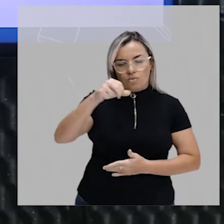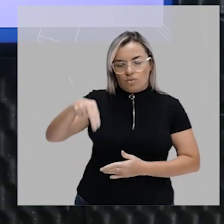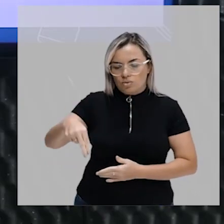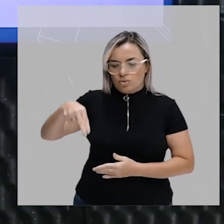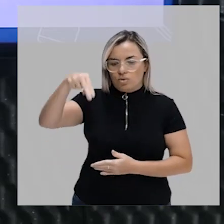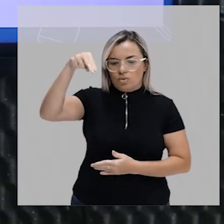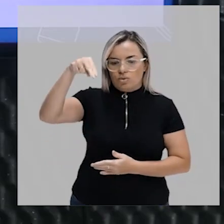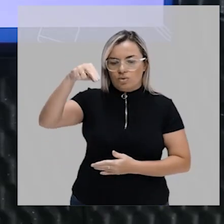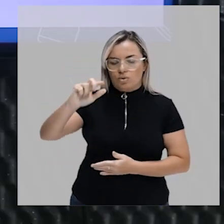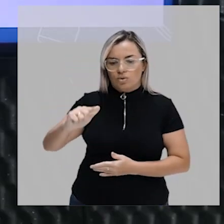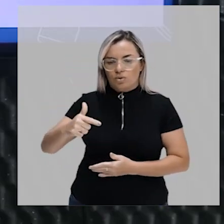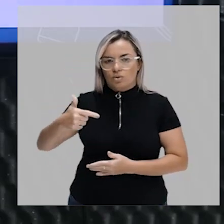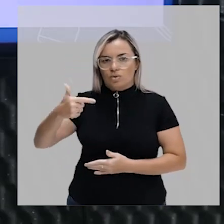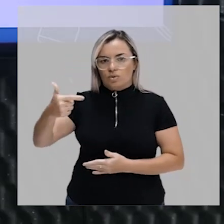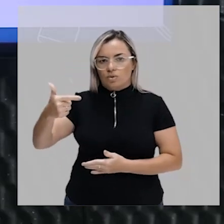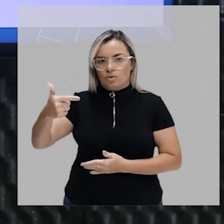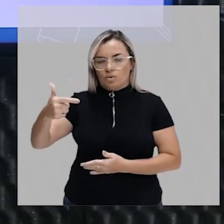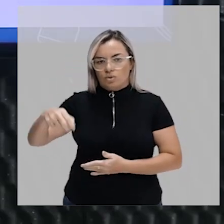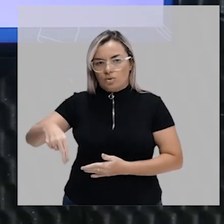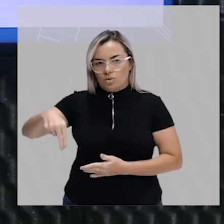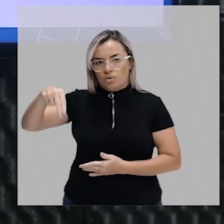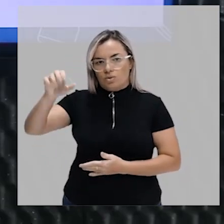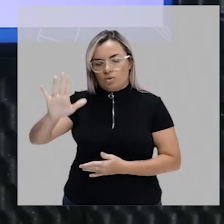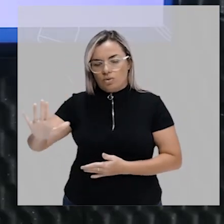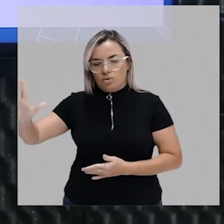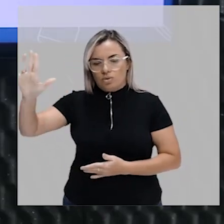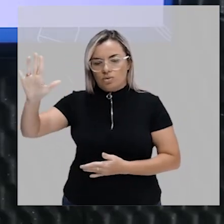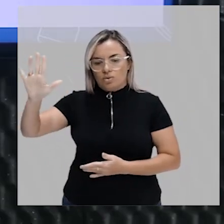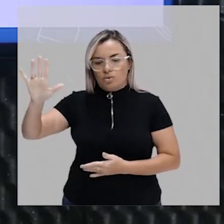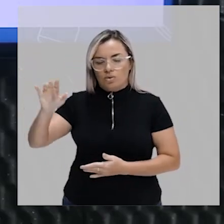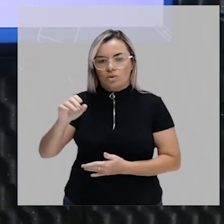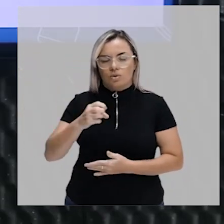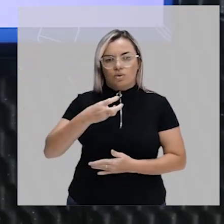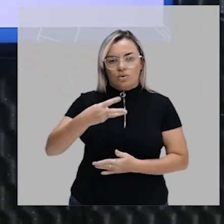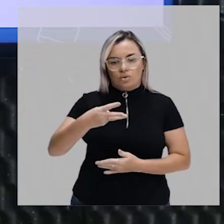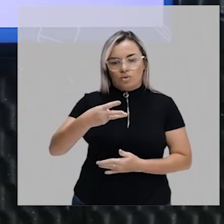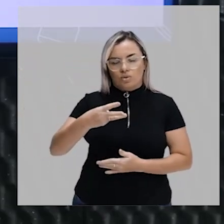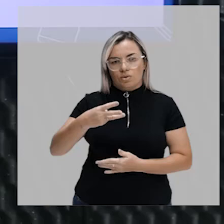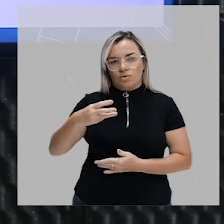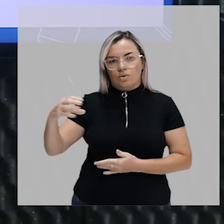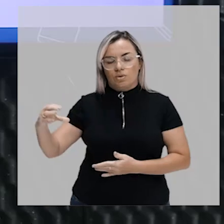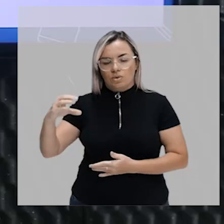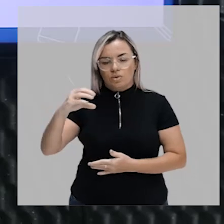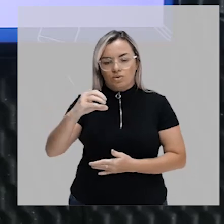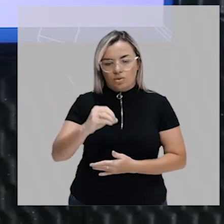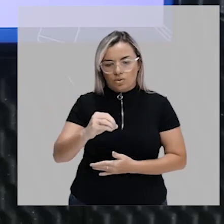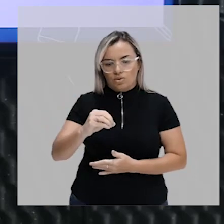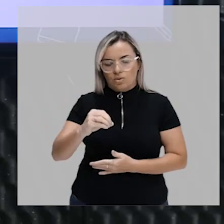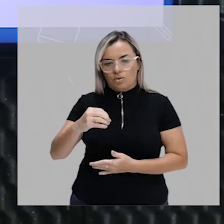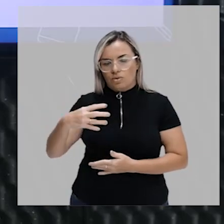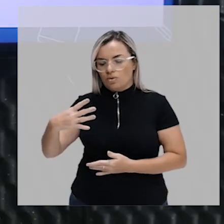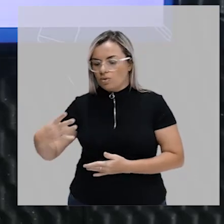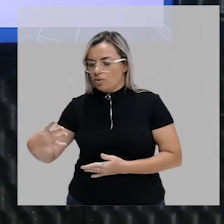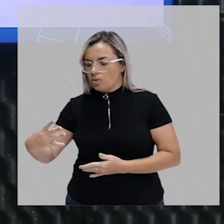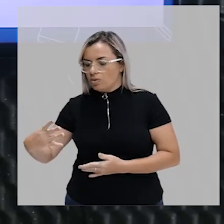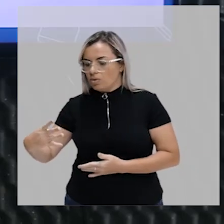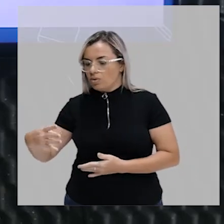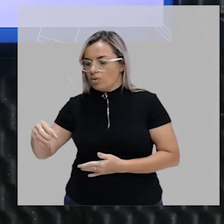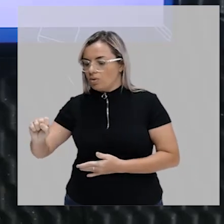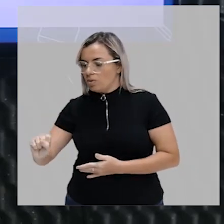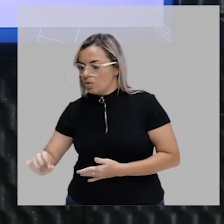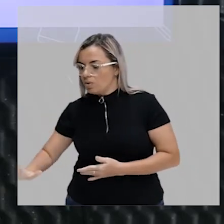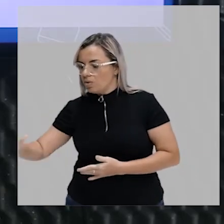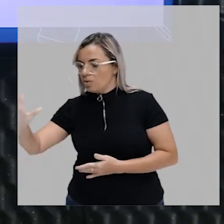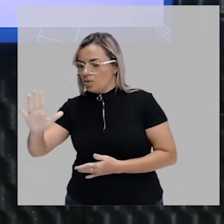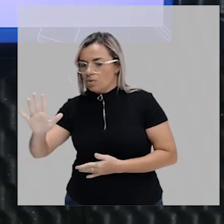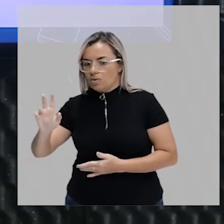o ponto 2 é a região do nordeste, o ponto 3 a região do centro-oeste, 4 sudeste